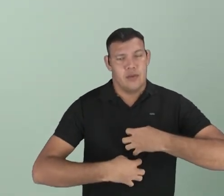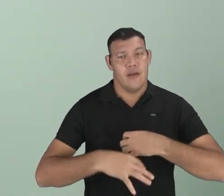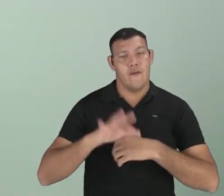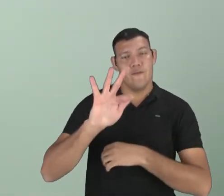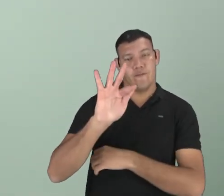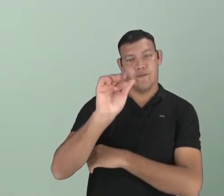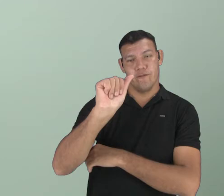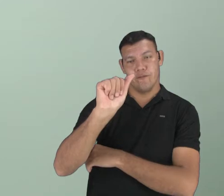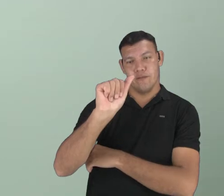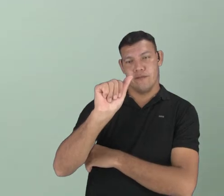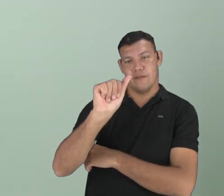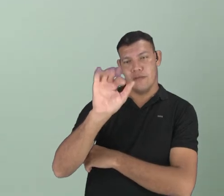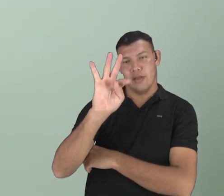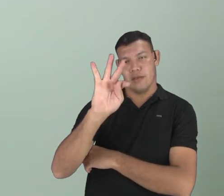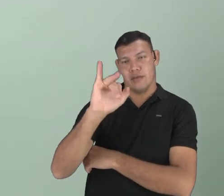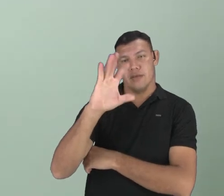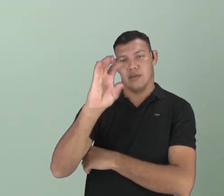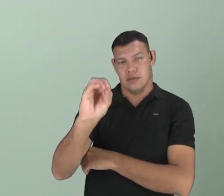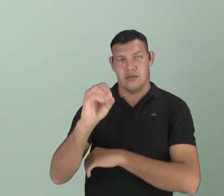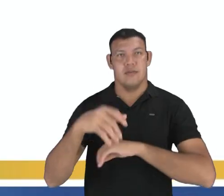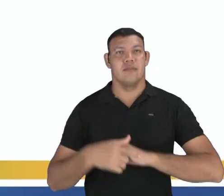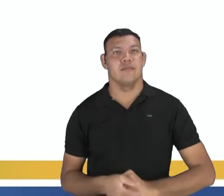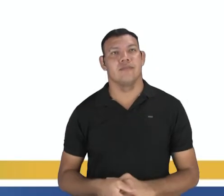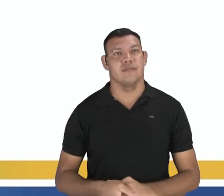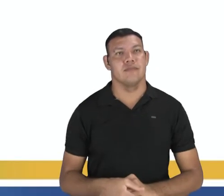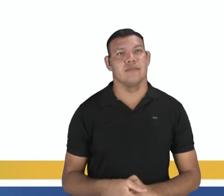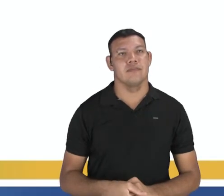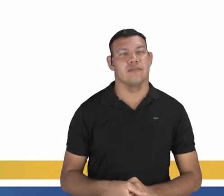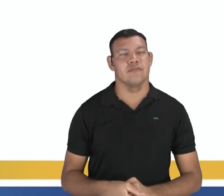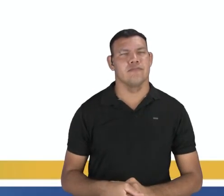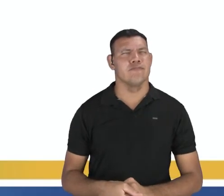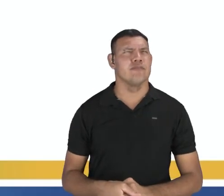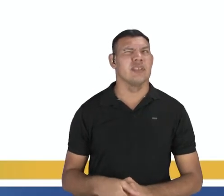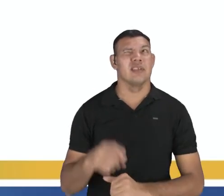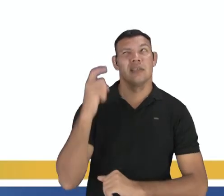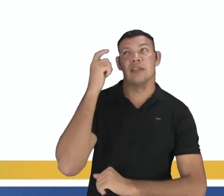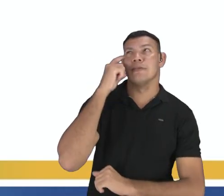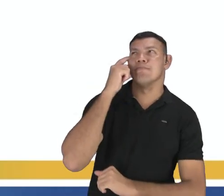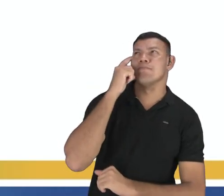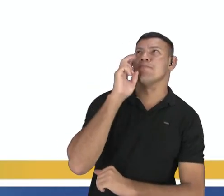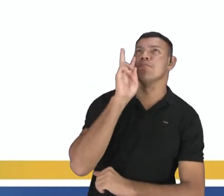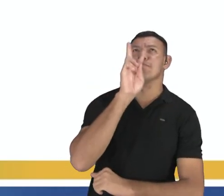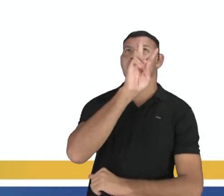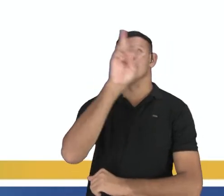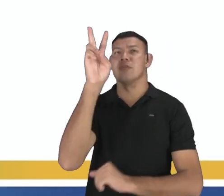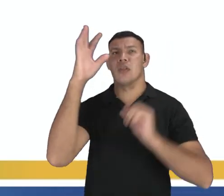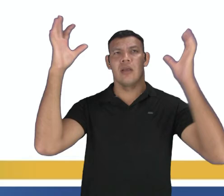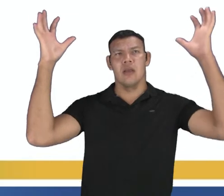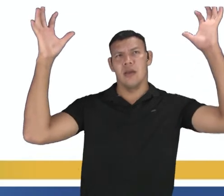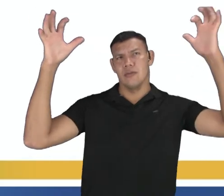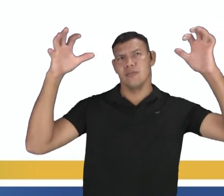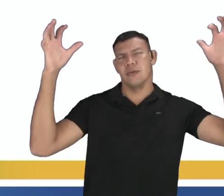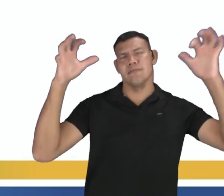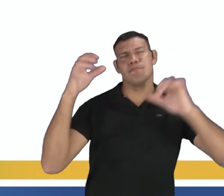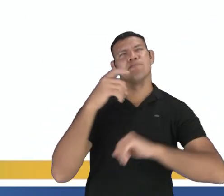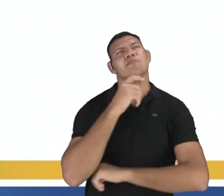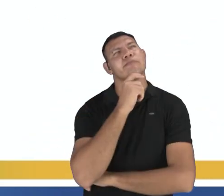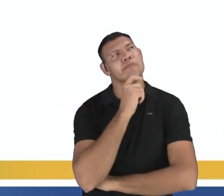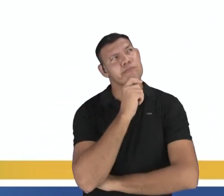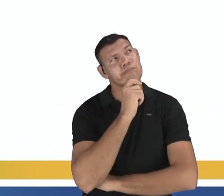fática. Olha aqui. Parece que vem chuva. Aham,